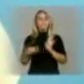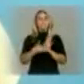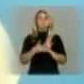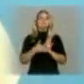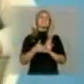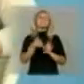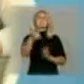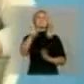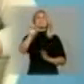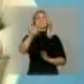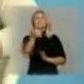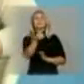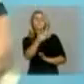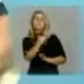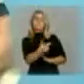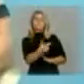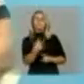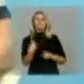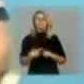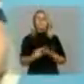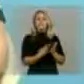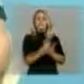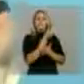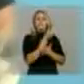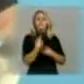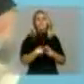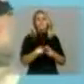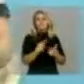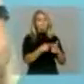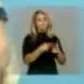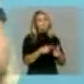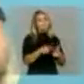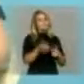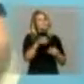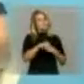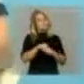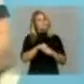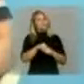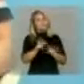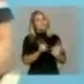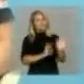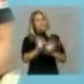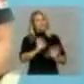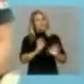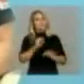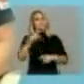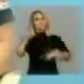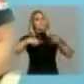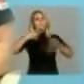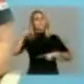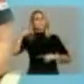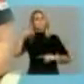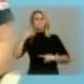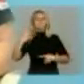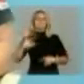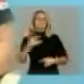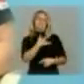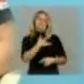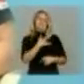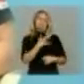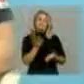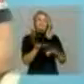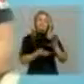que né? aconteceu isso? Falha do sistema de saúde, do sistema político, que não acompanhou as mudanças técnicas,